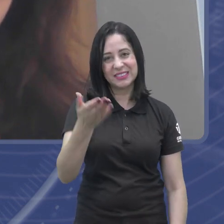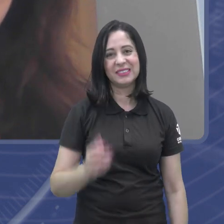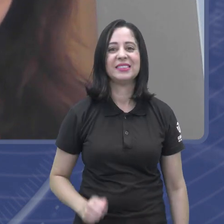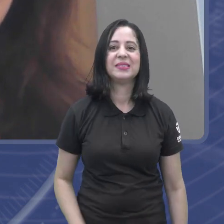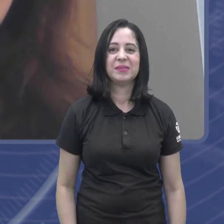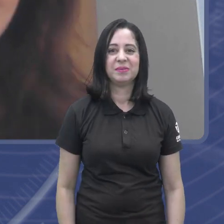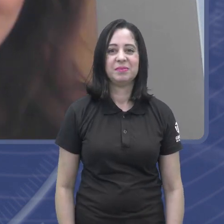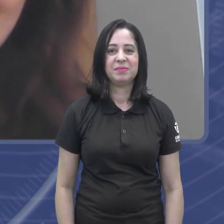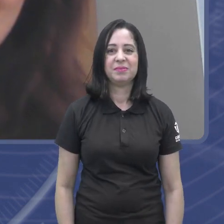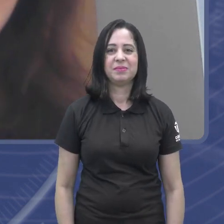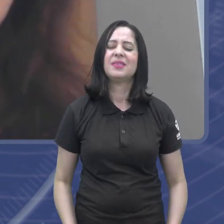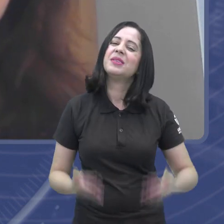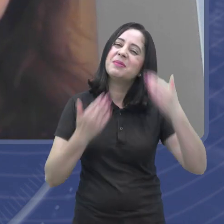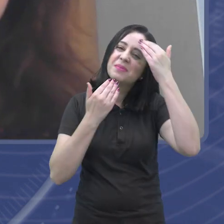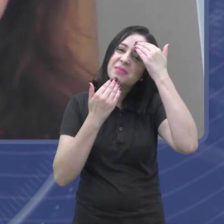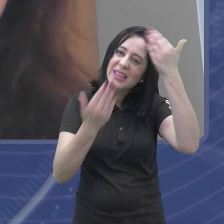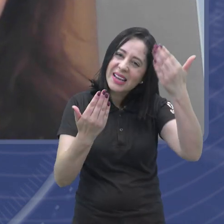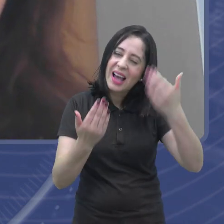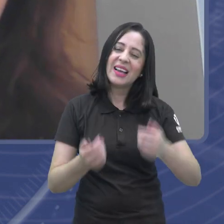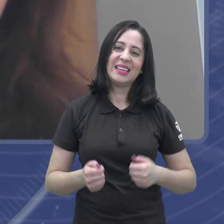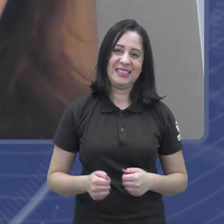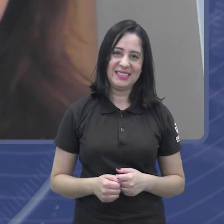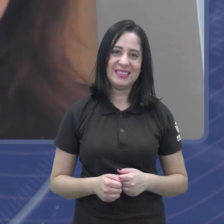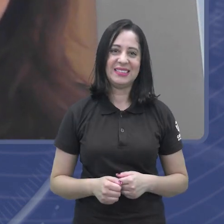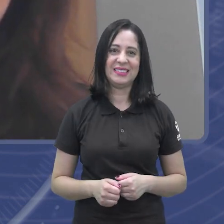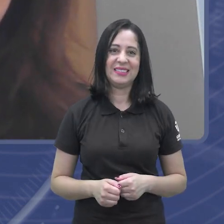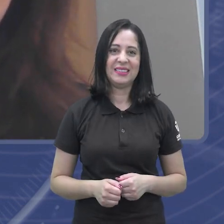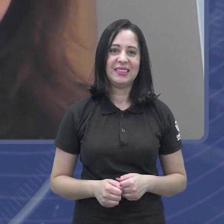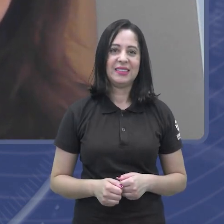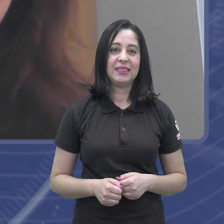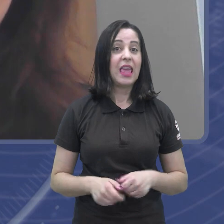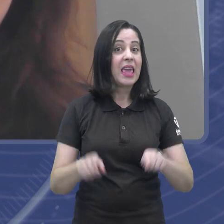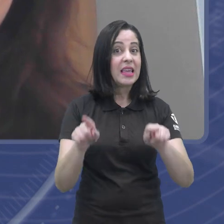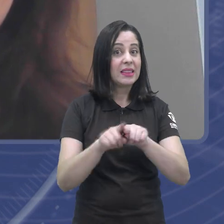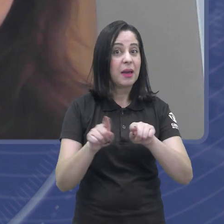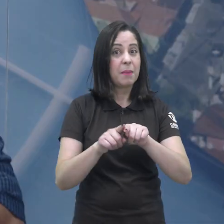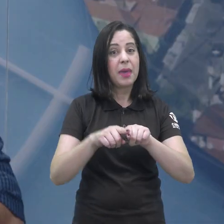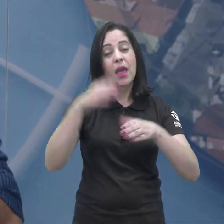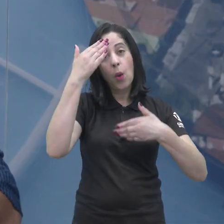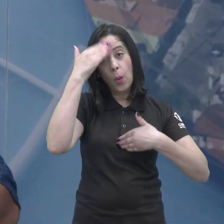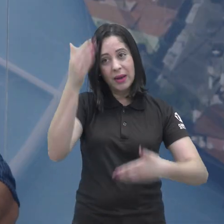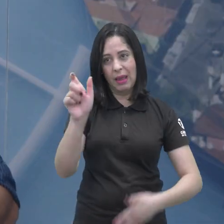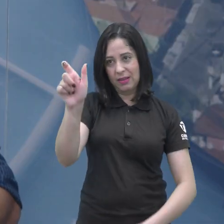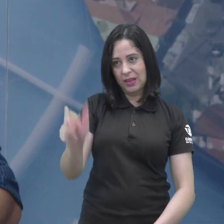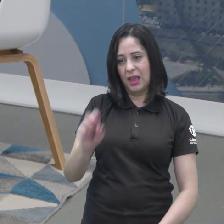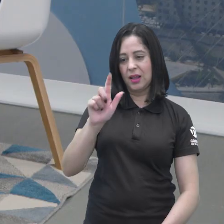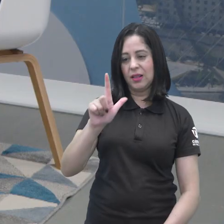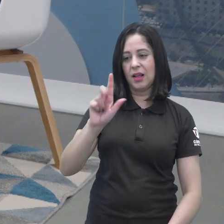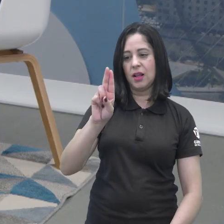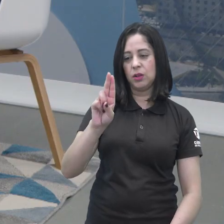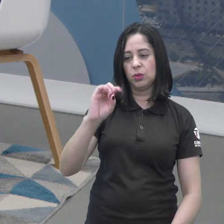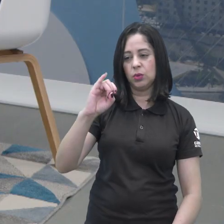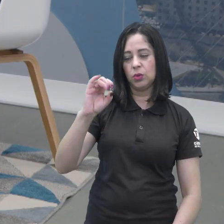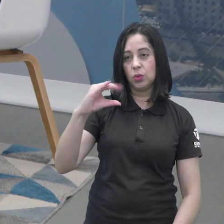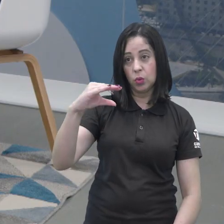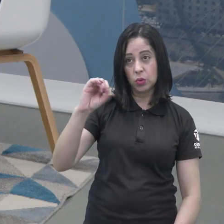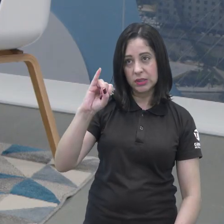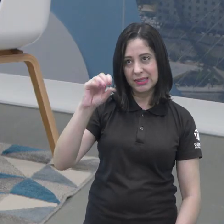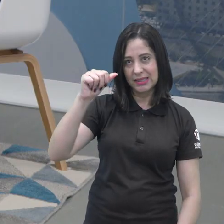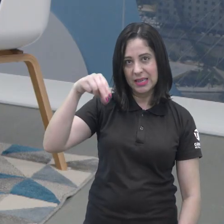viu? Eu que agradeço, fico à disposição. Eu queria agradecer também a Luciana, docente da